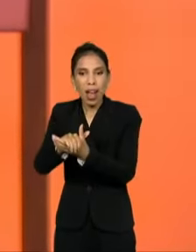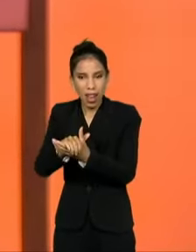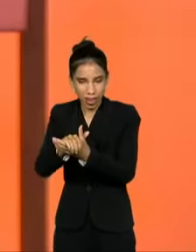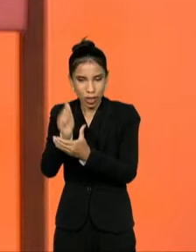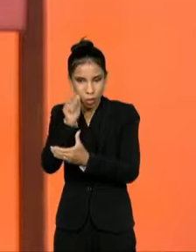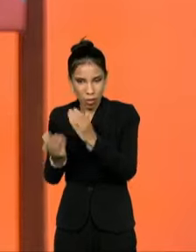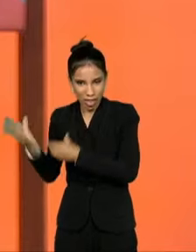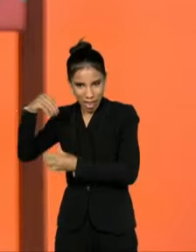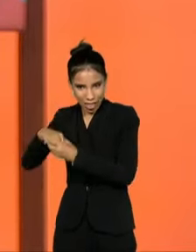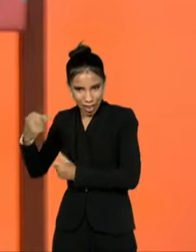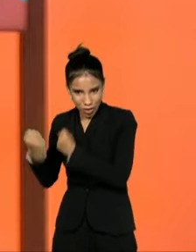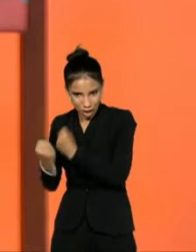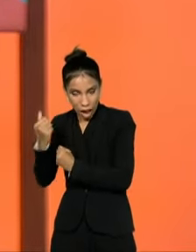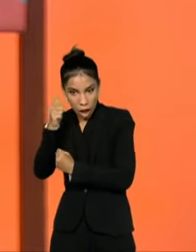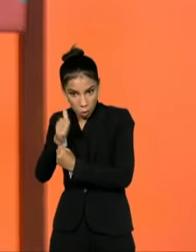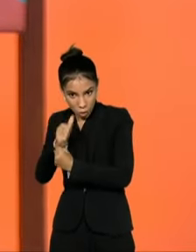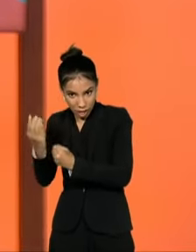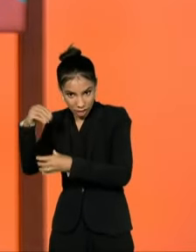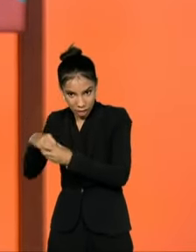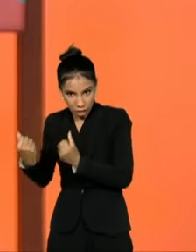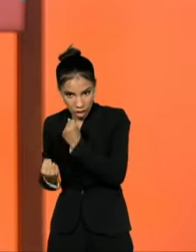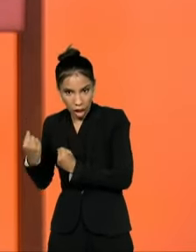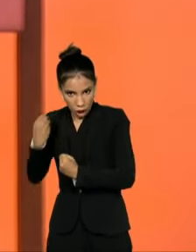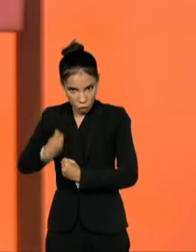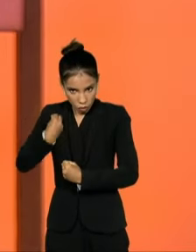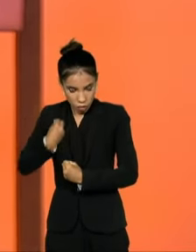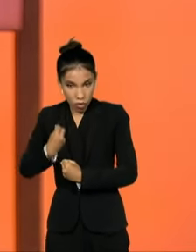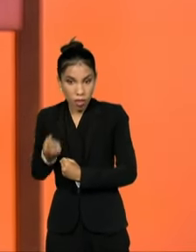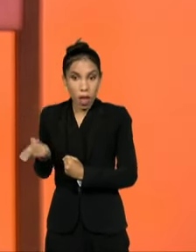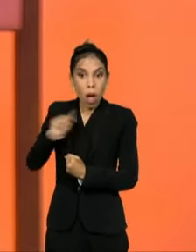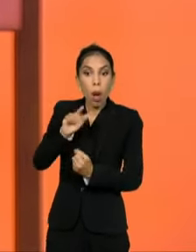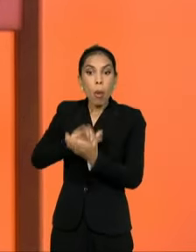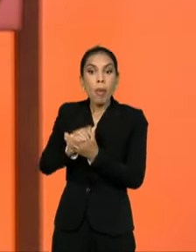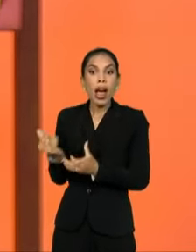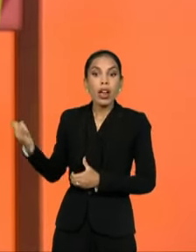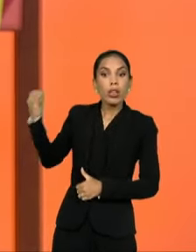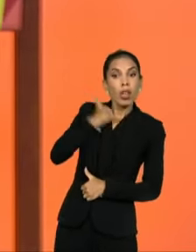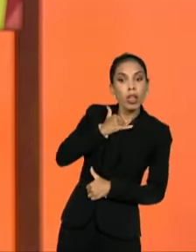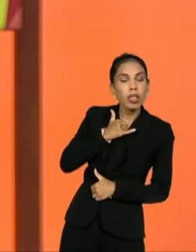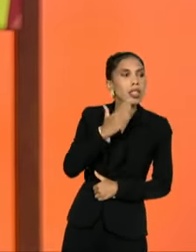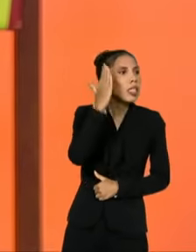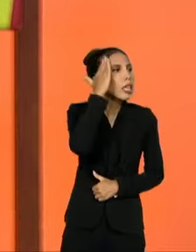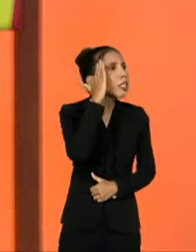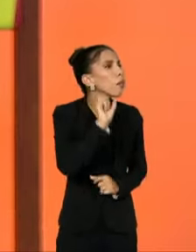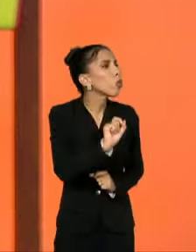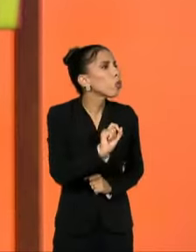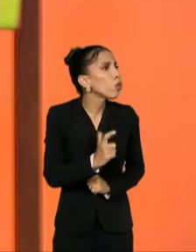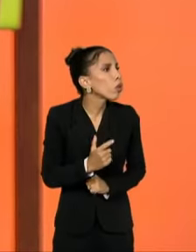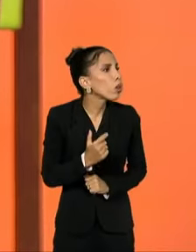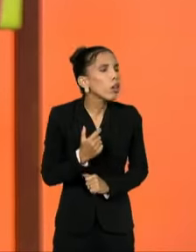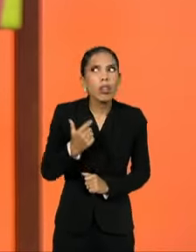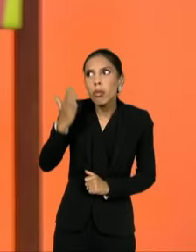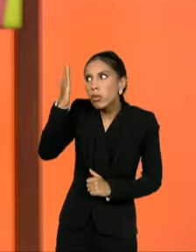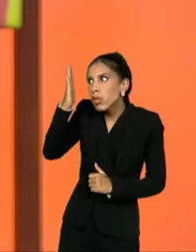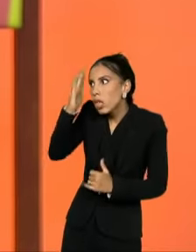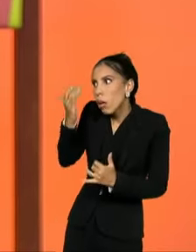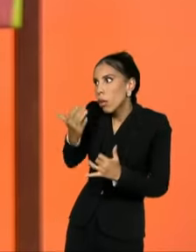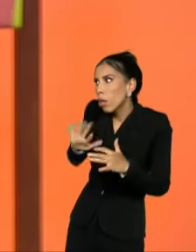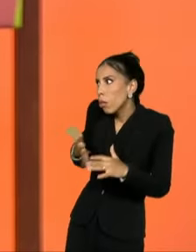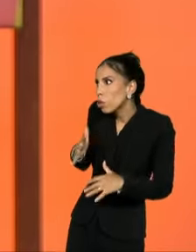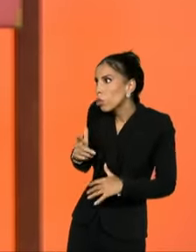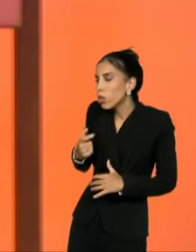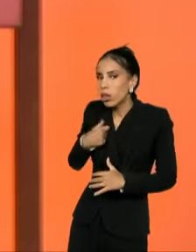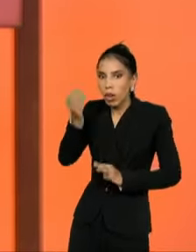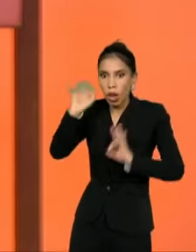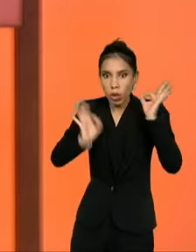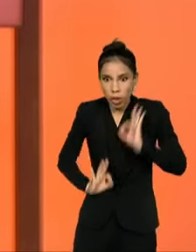que me liga, né? E aí ele fala, você já está sabendo, Xará? Eu falei, cara, mais ou menos. Sim, eu já estava